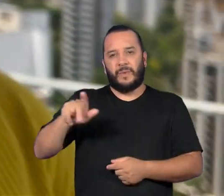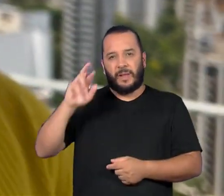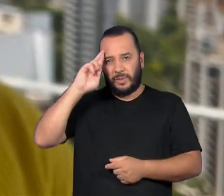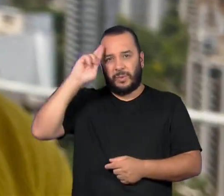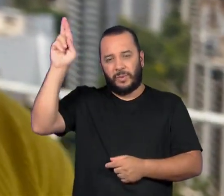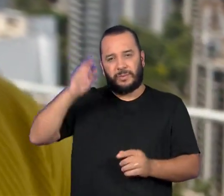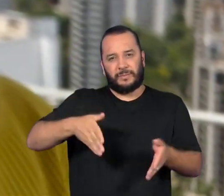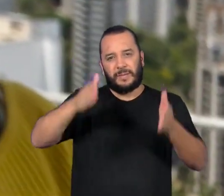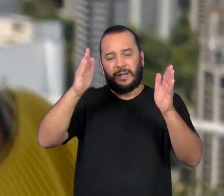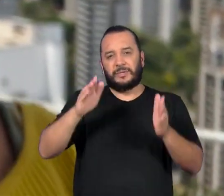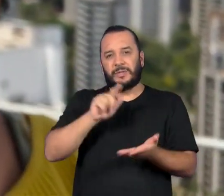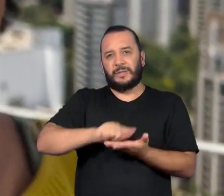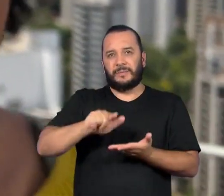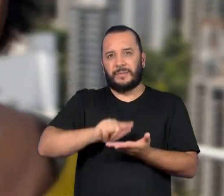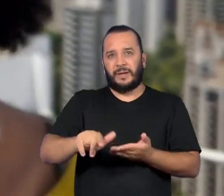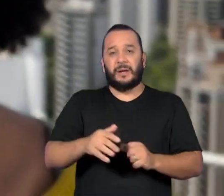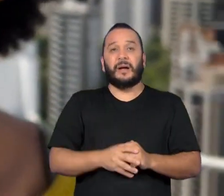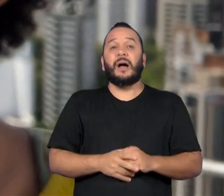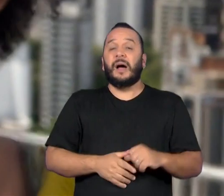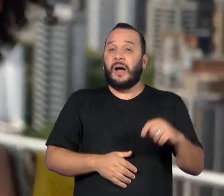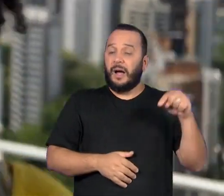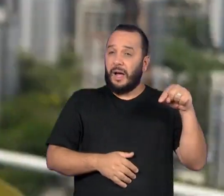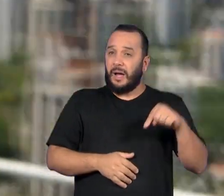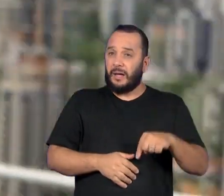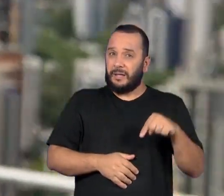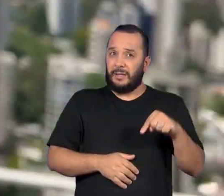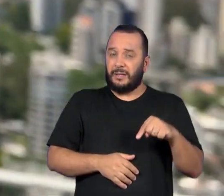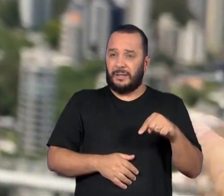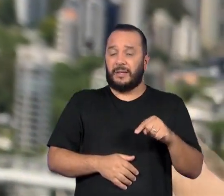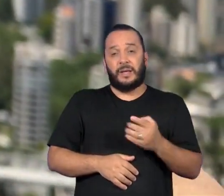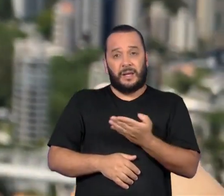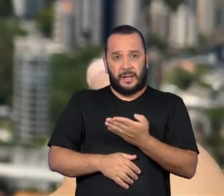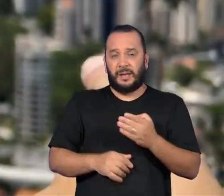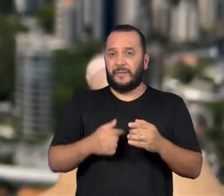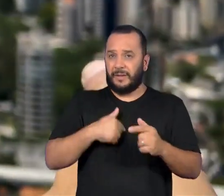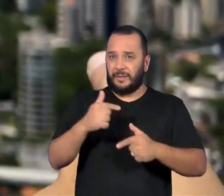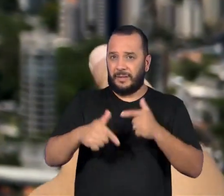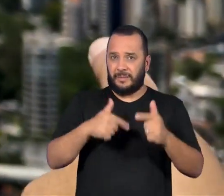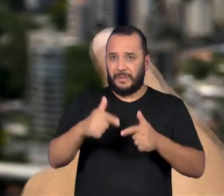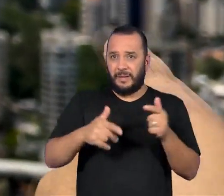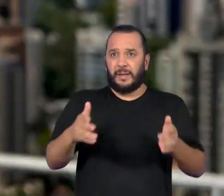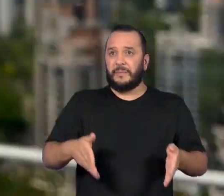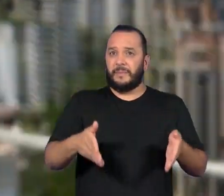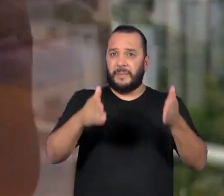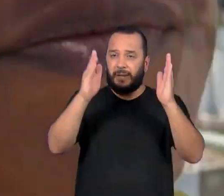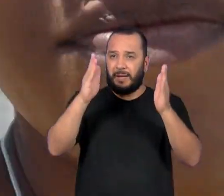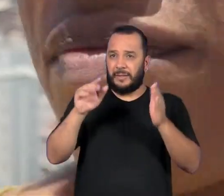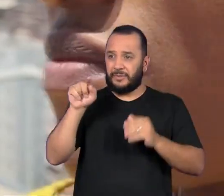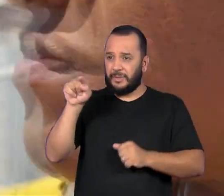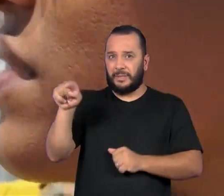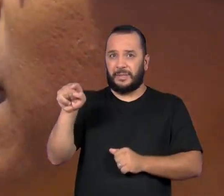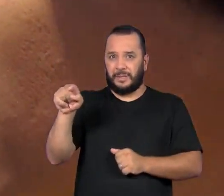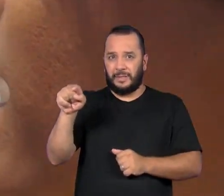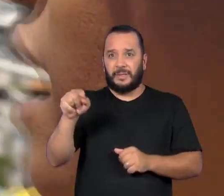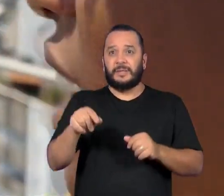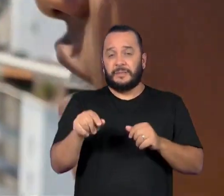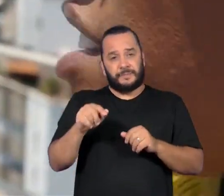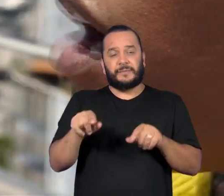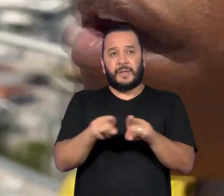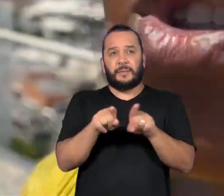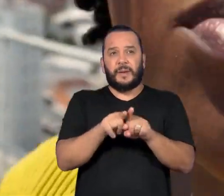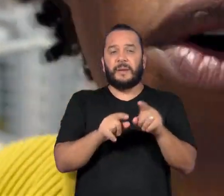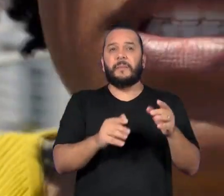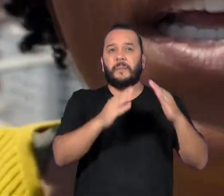muito surreal, porque ao mesmo tempo que ela vai trabalhar no prédio que está aqui do lado, ela pode morar aqui na comunidade,